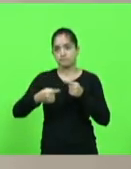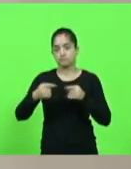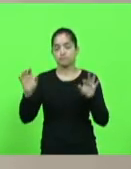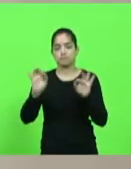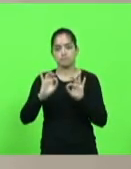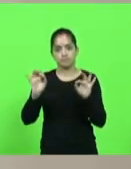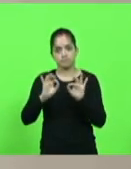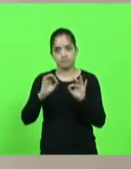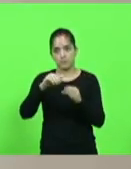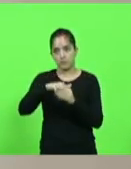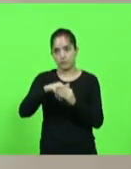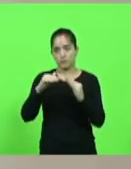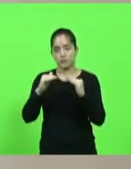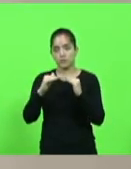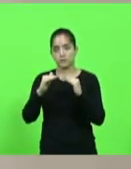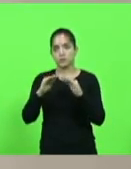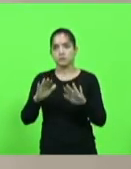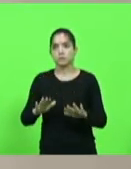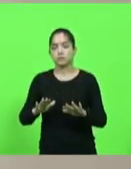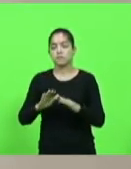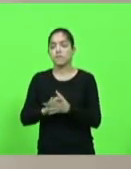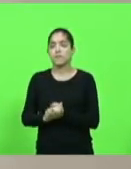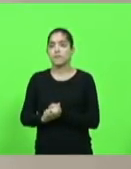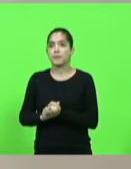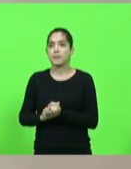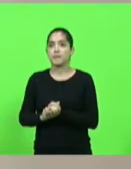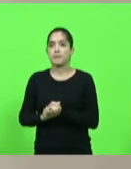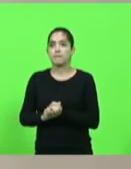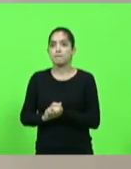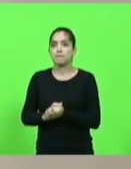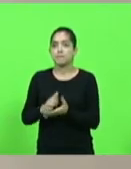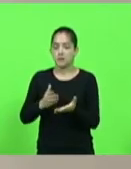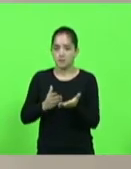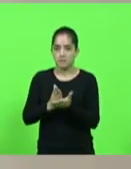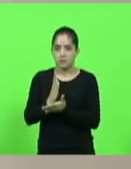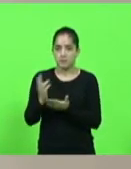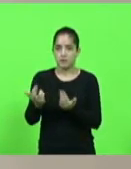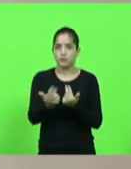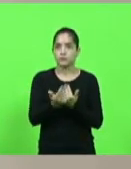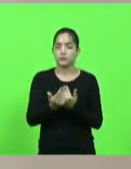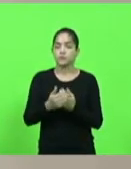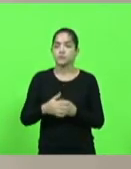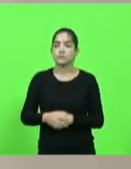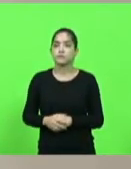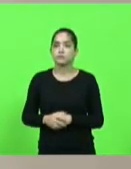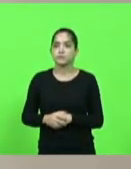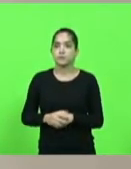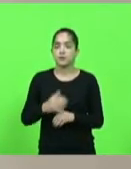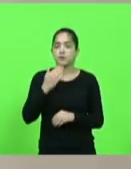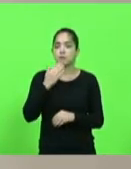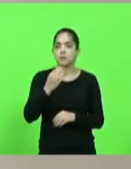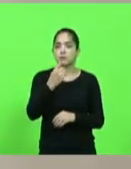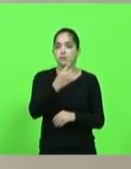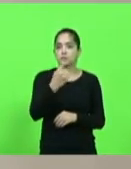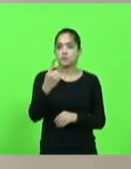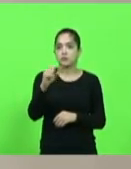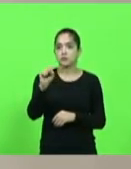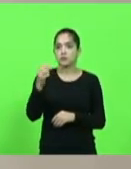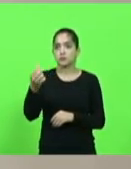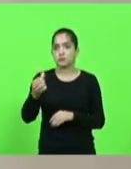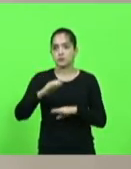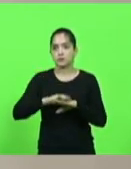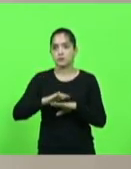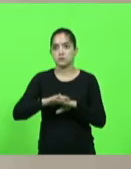havendo quem queira discutir em votação, deputados que aprovam, permaneçam como se encontra. Aprovado por unanimidade. Requerimento 1186, autor,